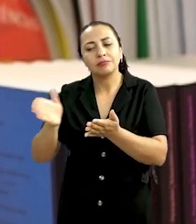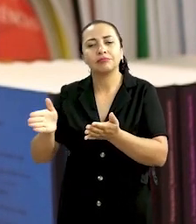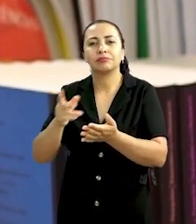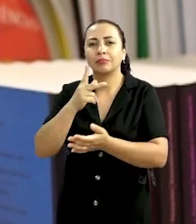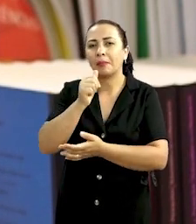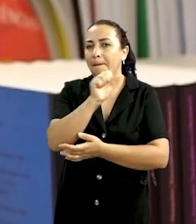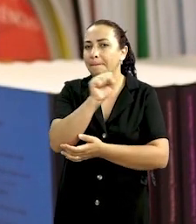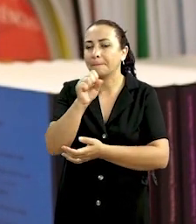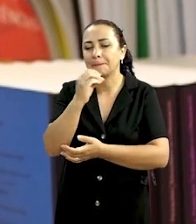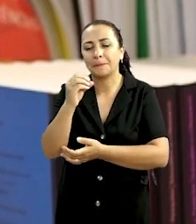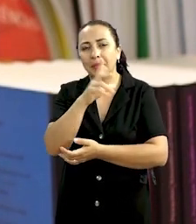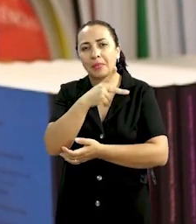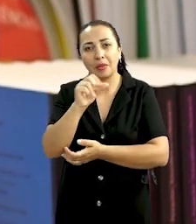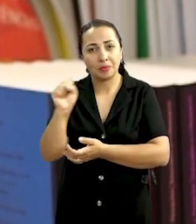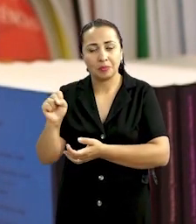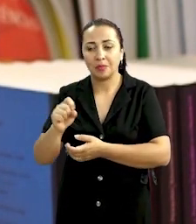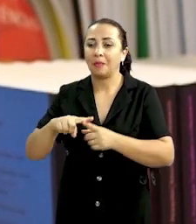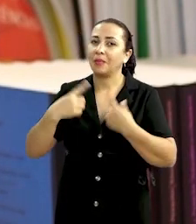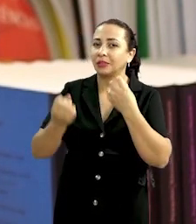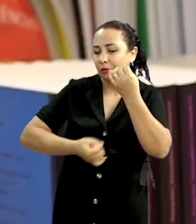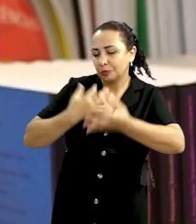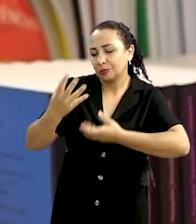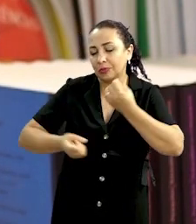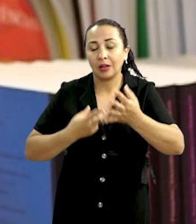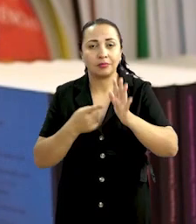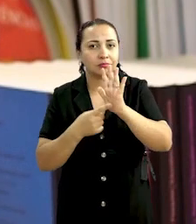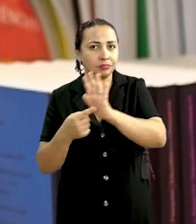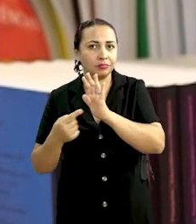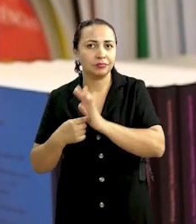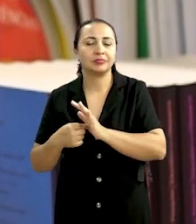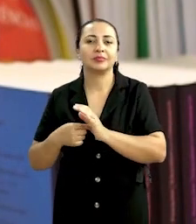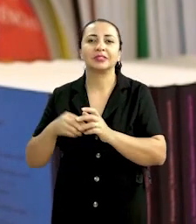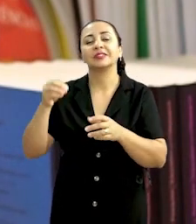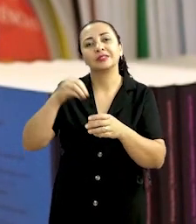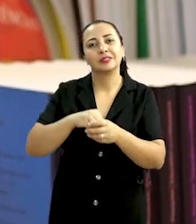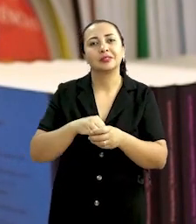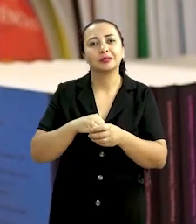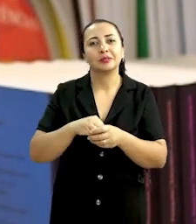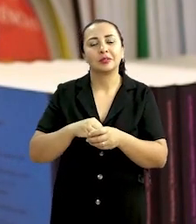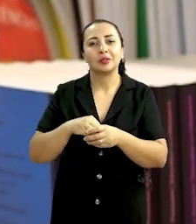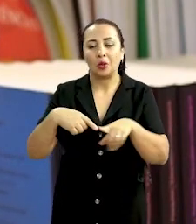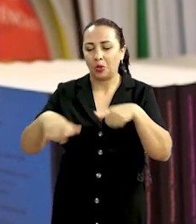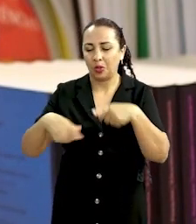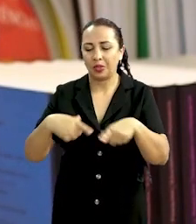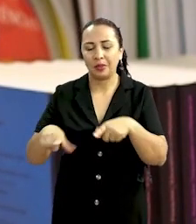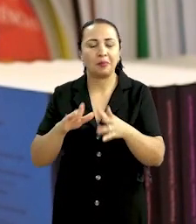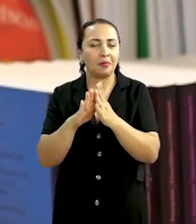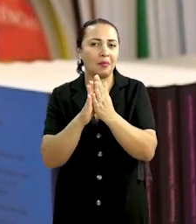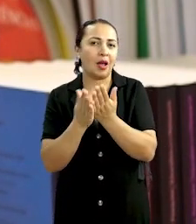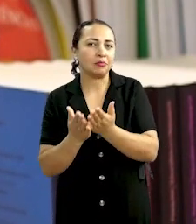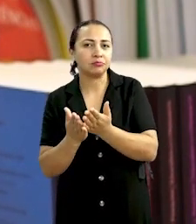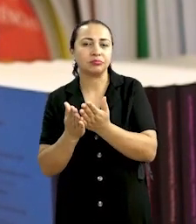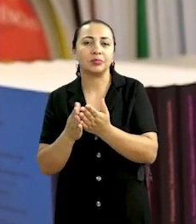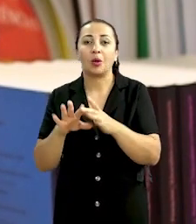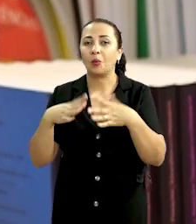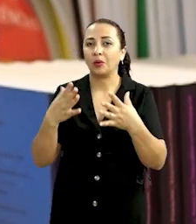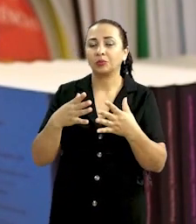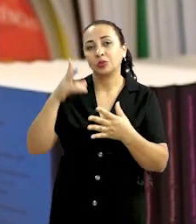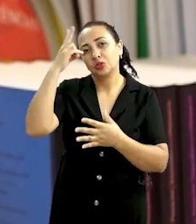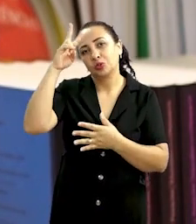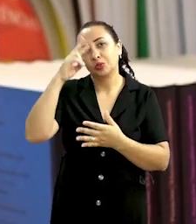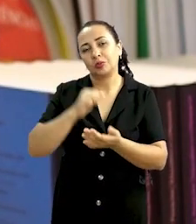infinizadas, mas essa dimensão estética, poética, lírica que se apresenta mesmo na obra, né? Na